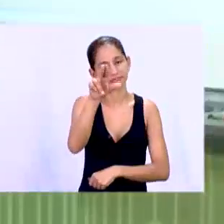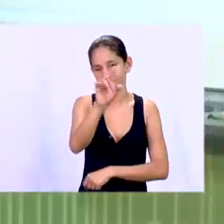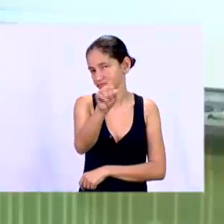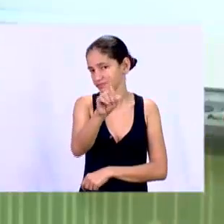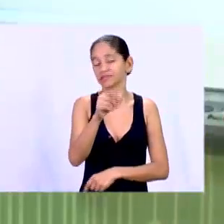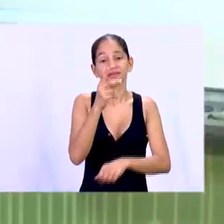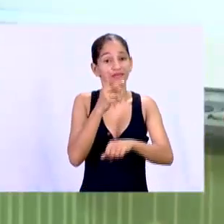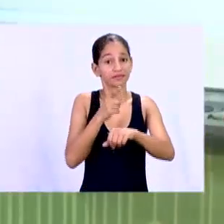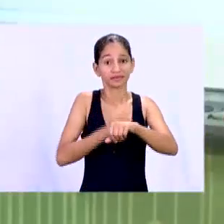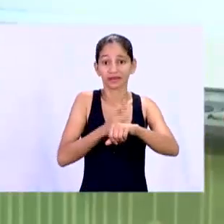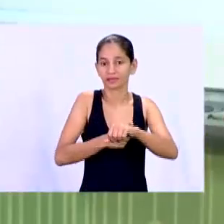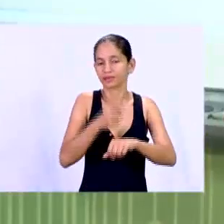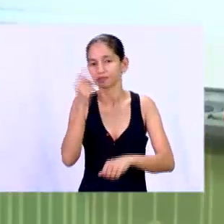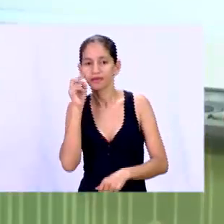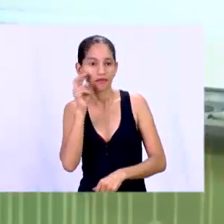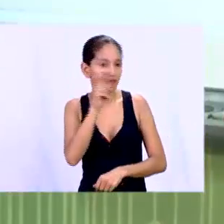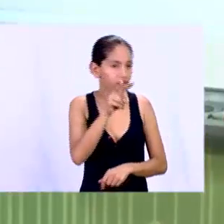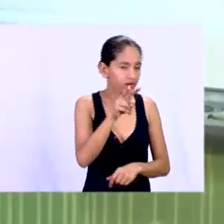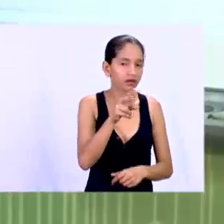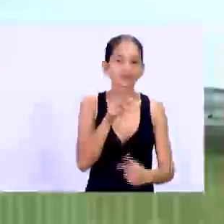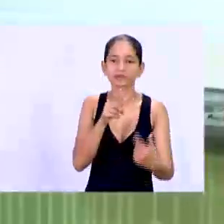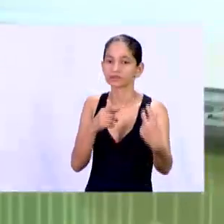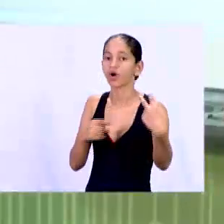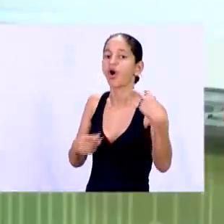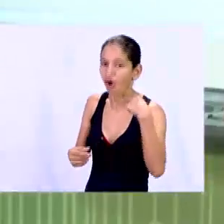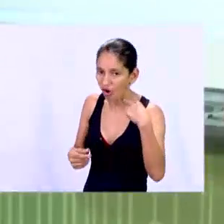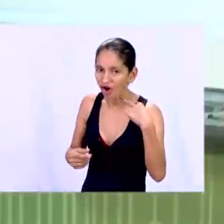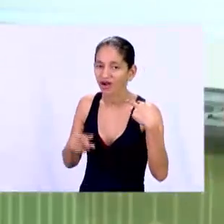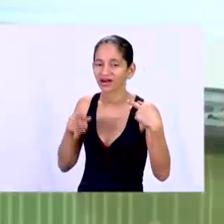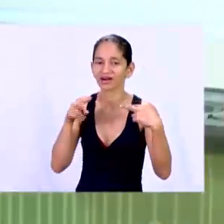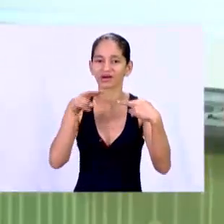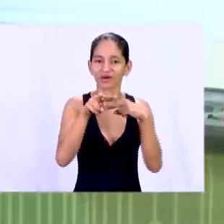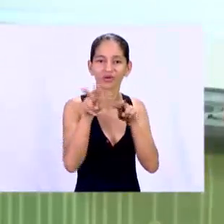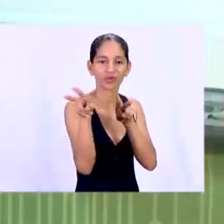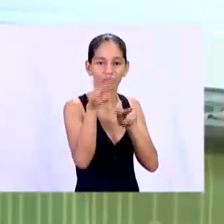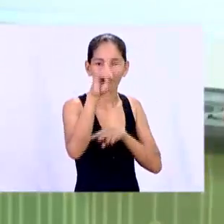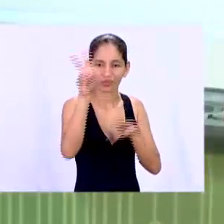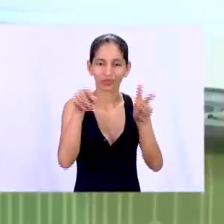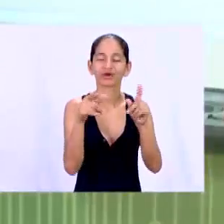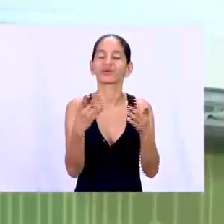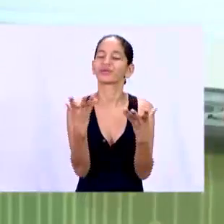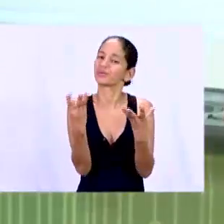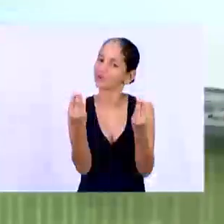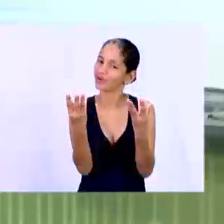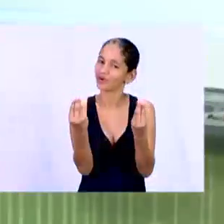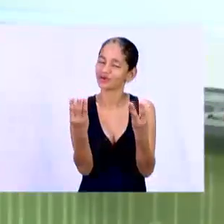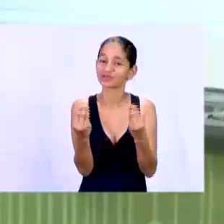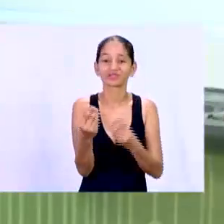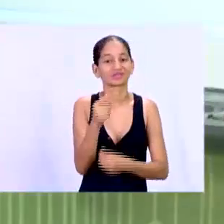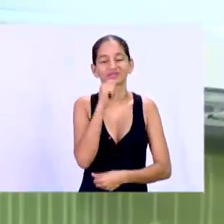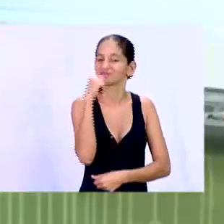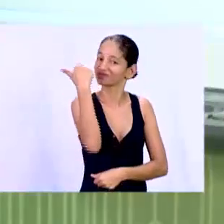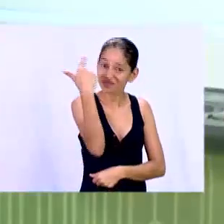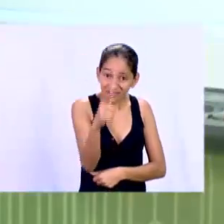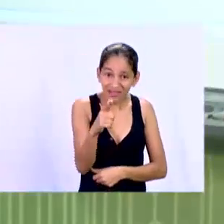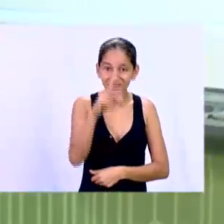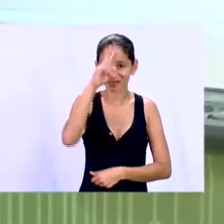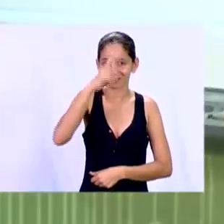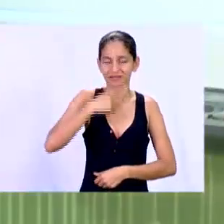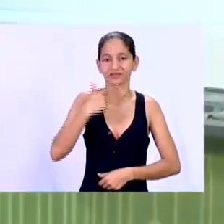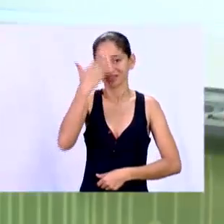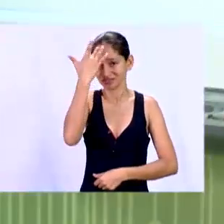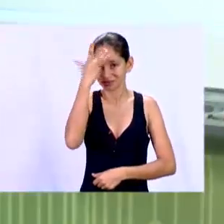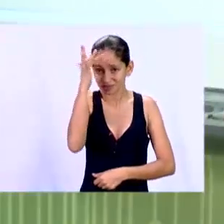Nós temos que ter uma autonomia moral, mas se você ainda é heterônomo, né? Não tem uma autonomia